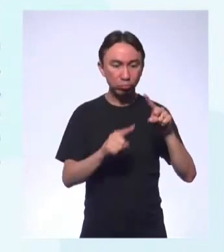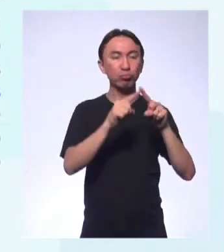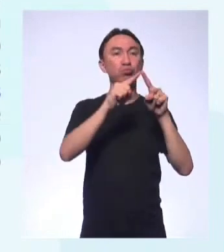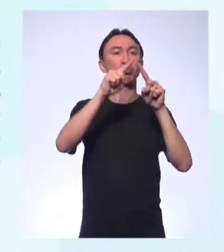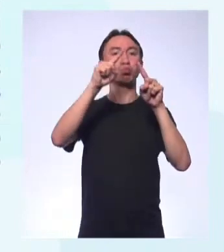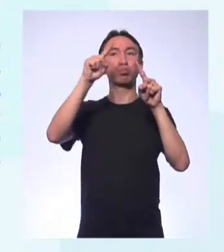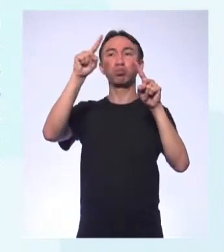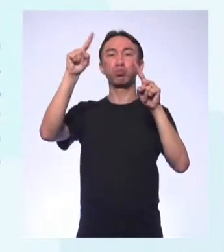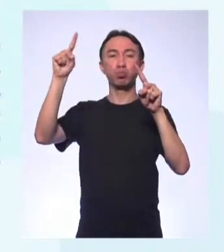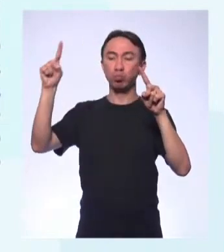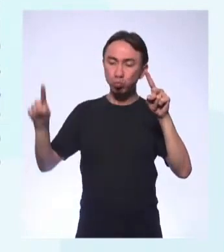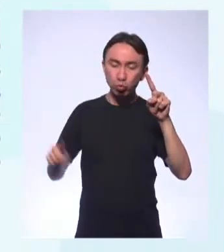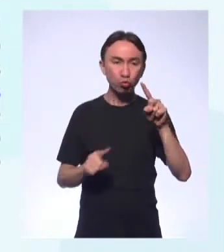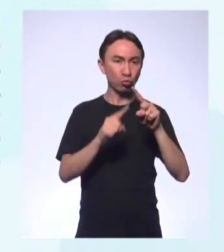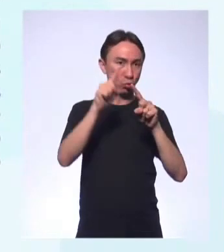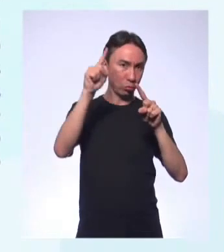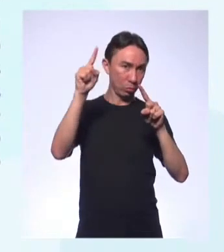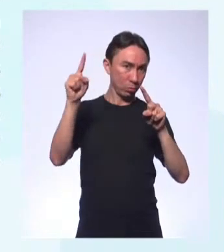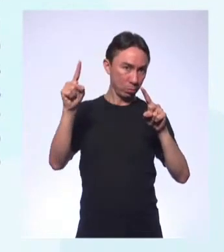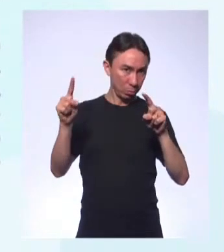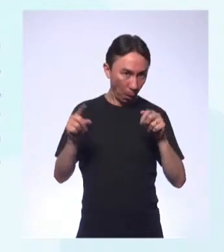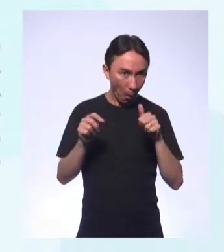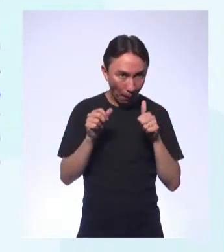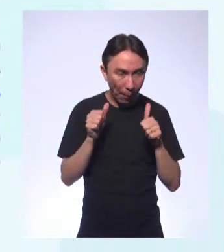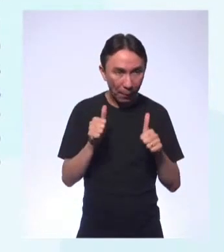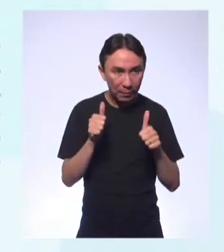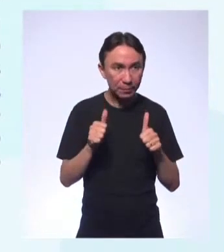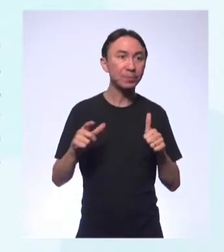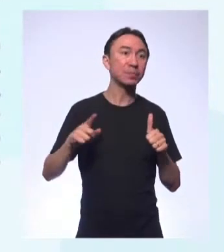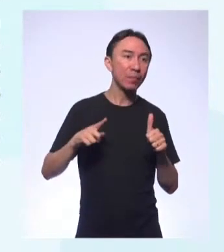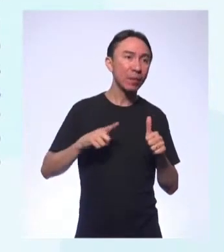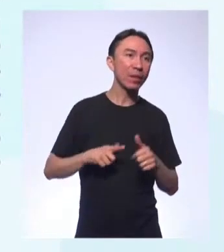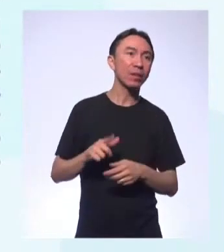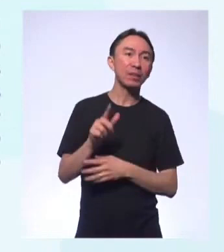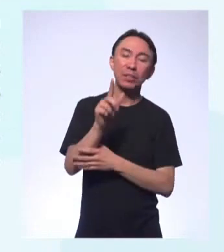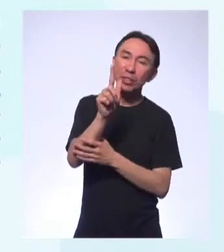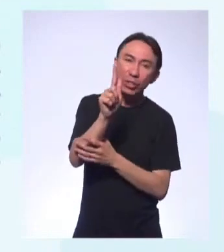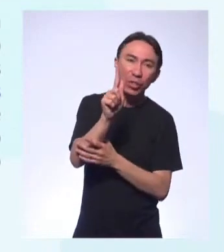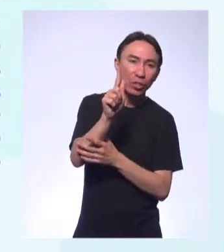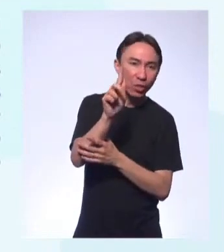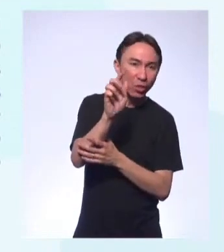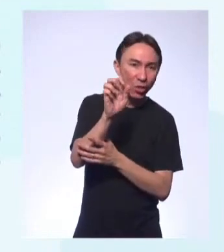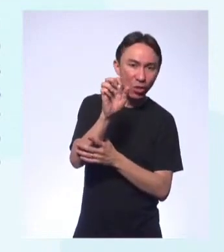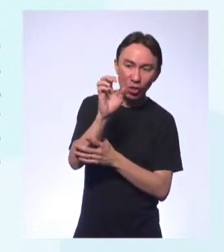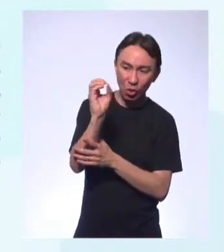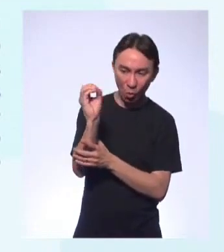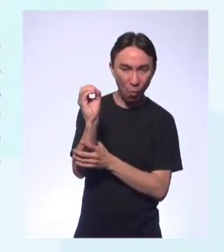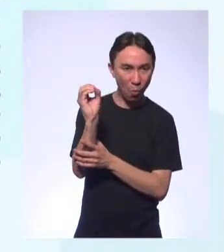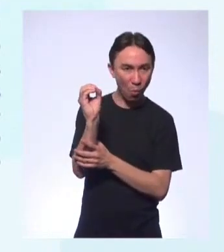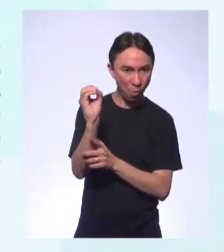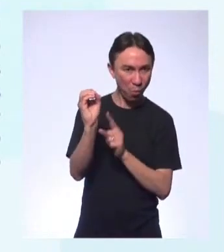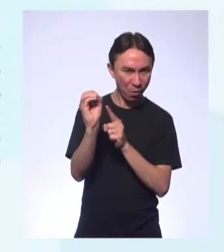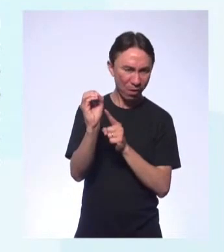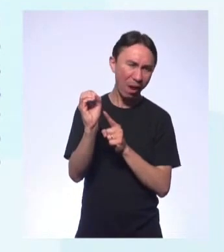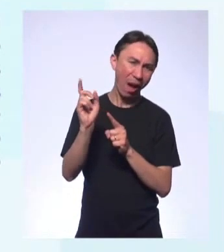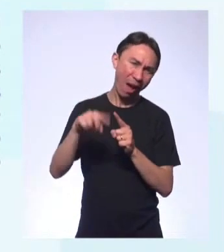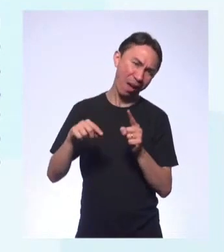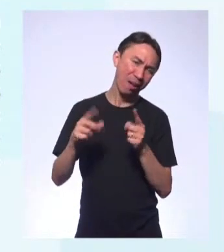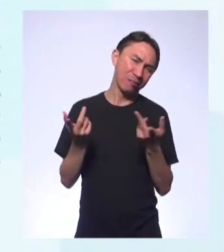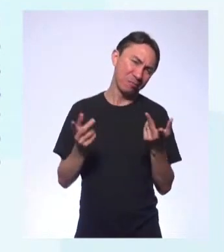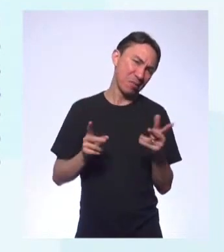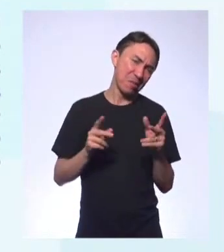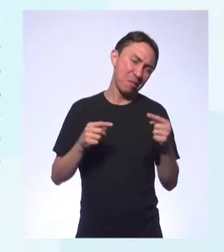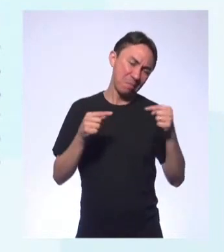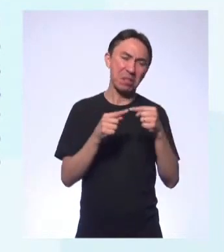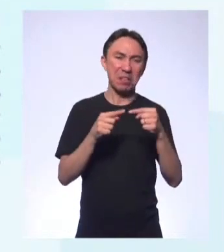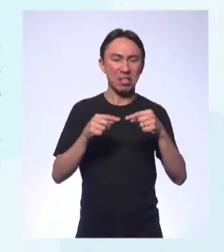né, que é um movimento cíclico. E aí nós temos o gel, que é o geológico, ok, do